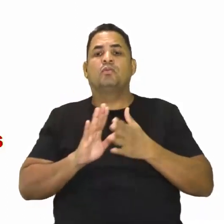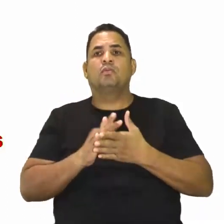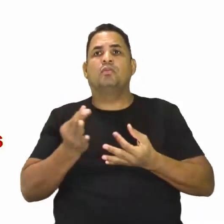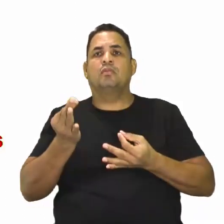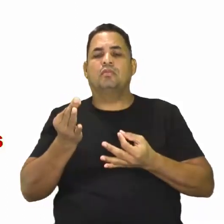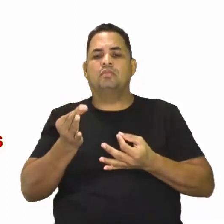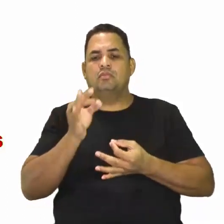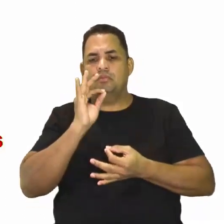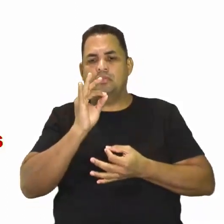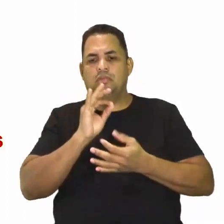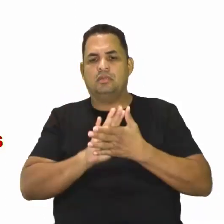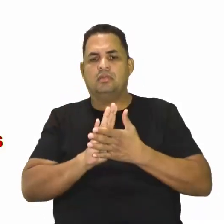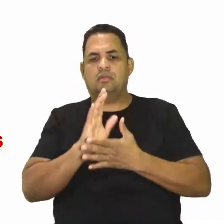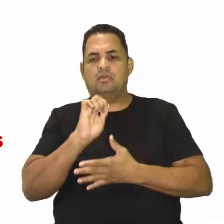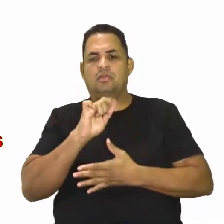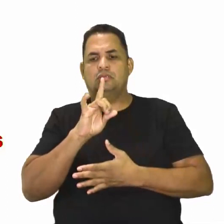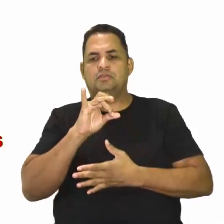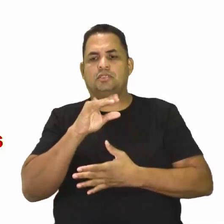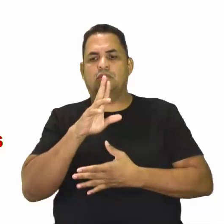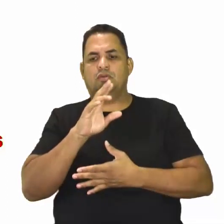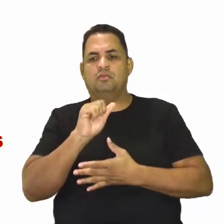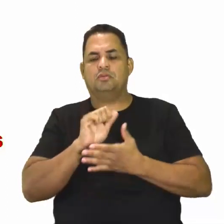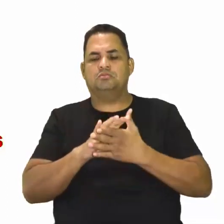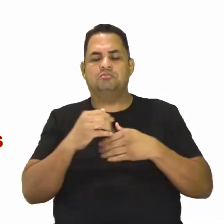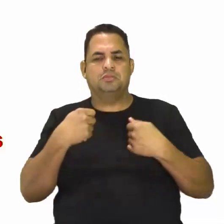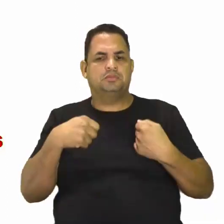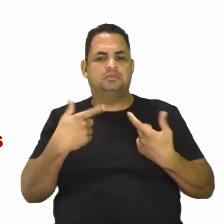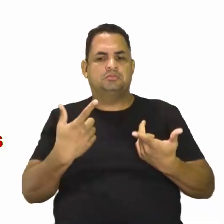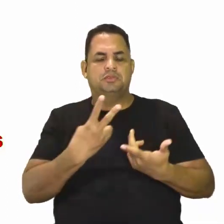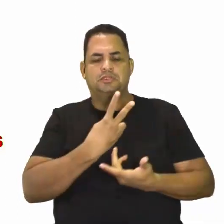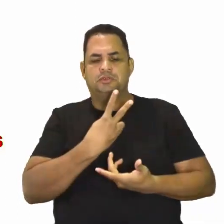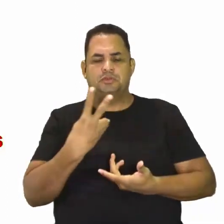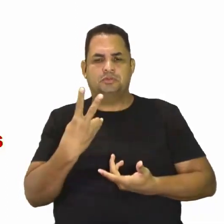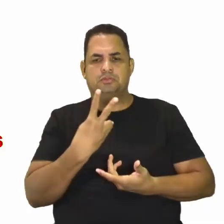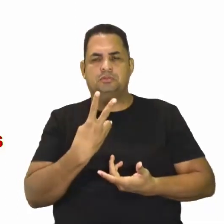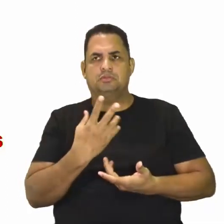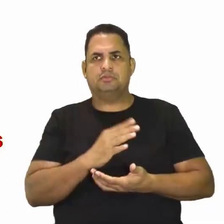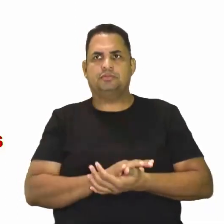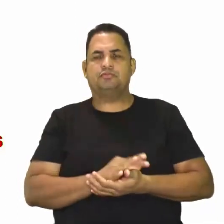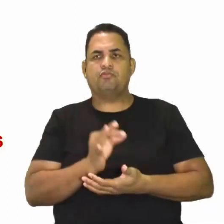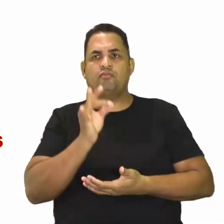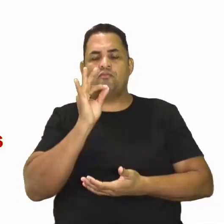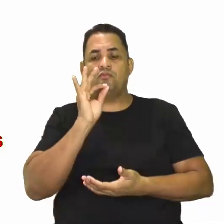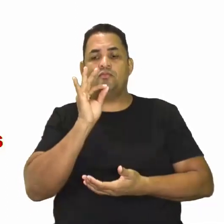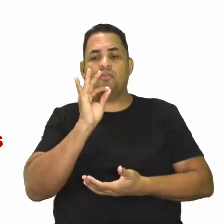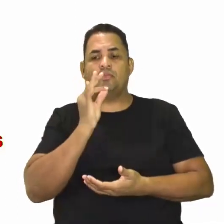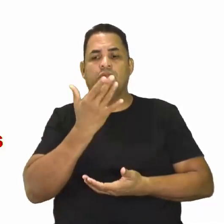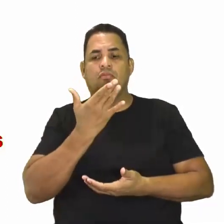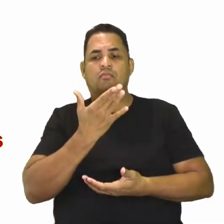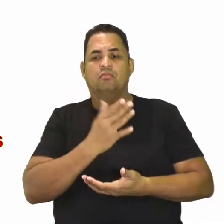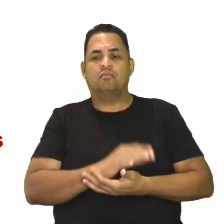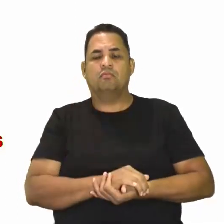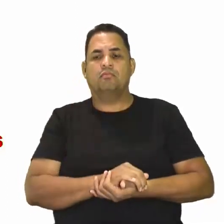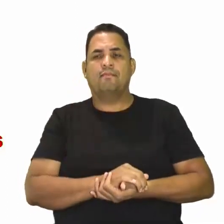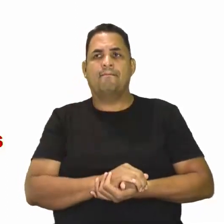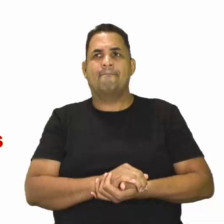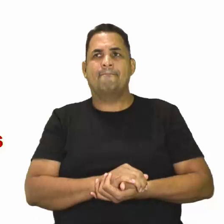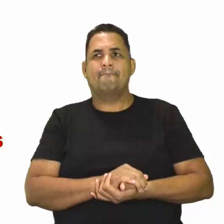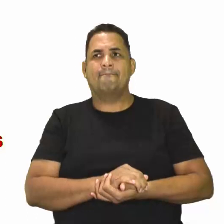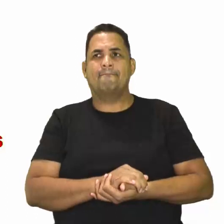com a andiroba tem as necessidades culturais? O café